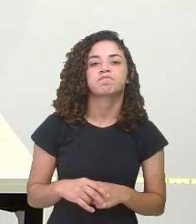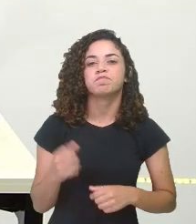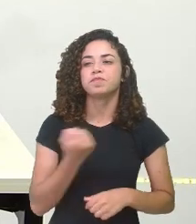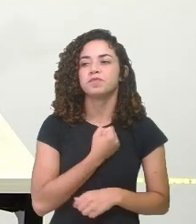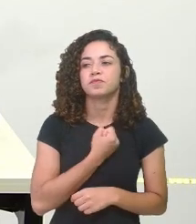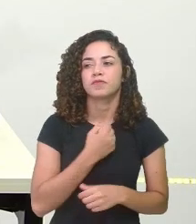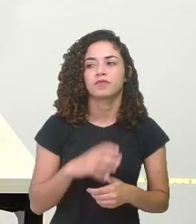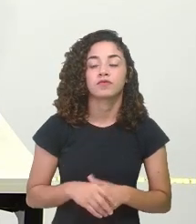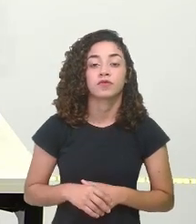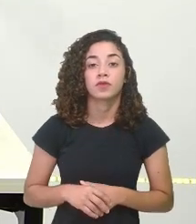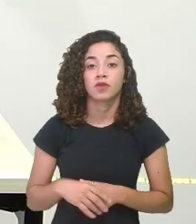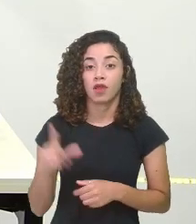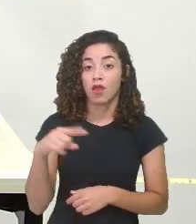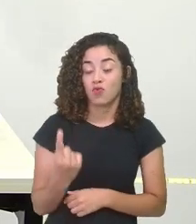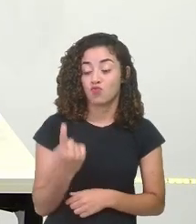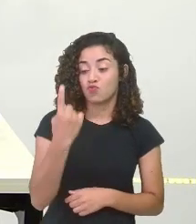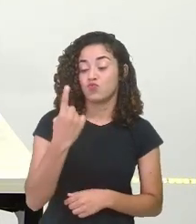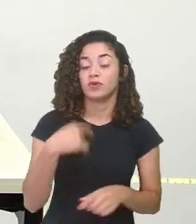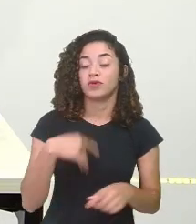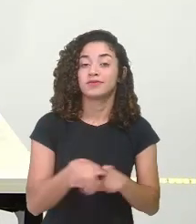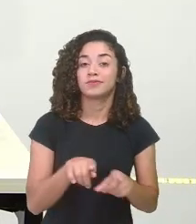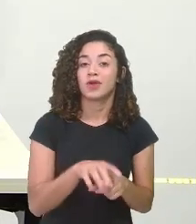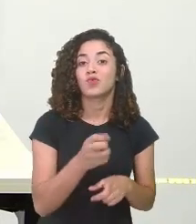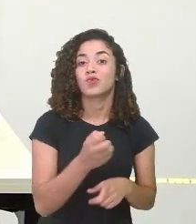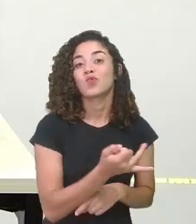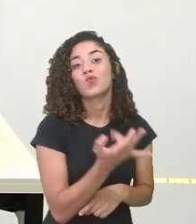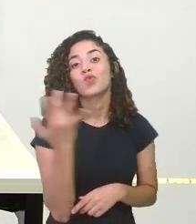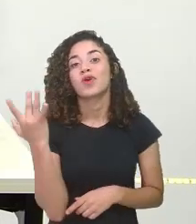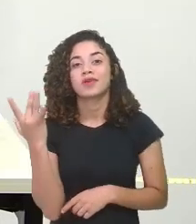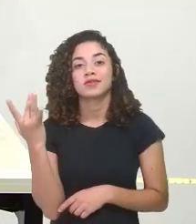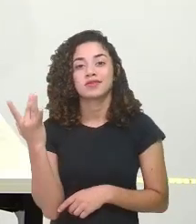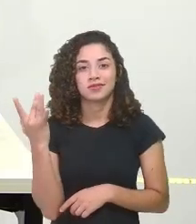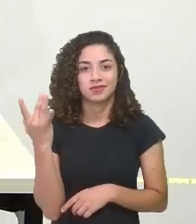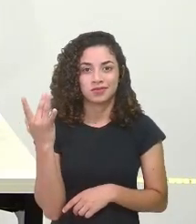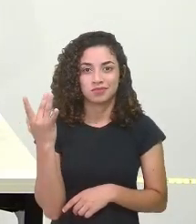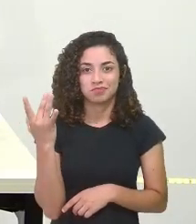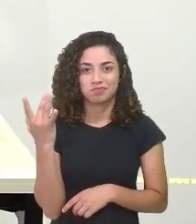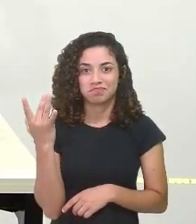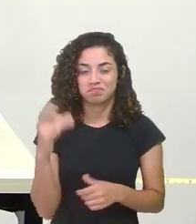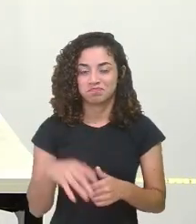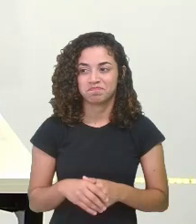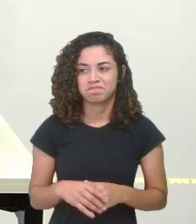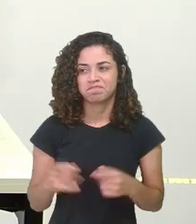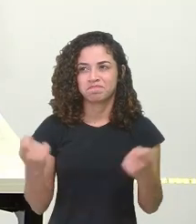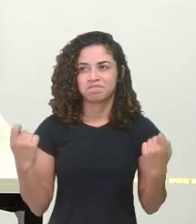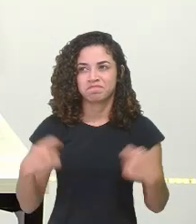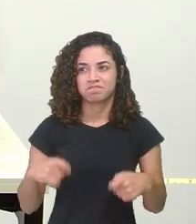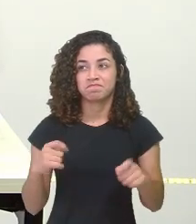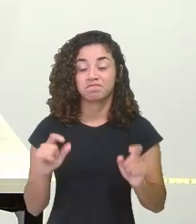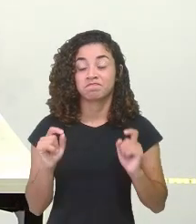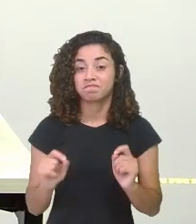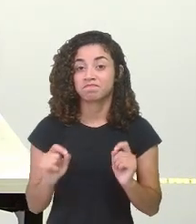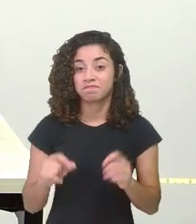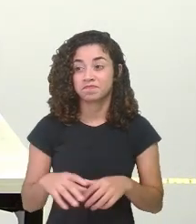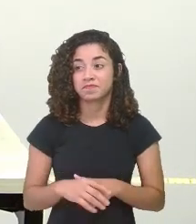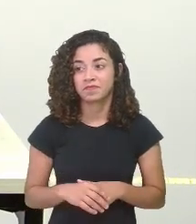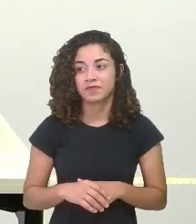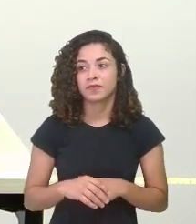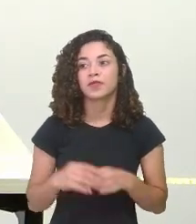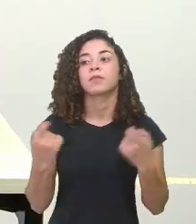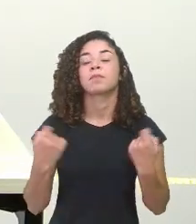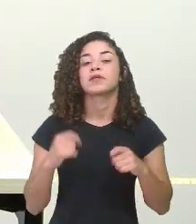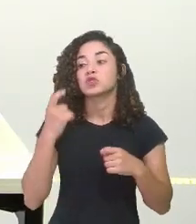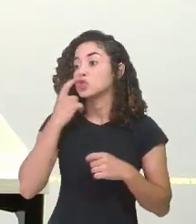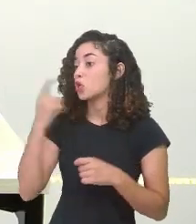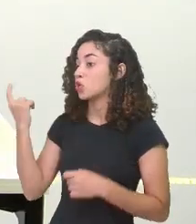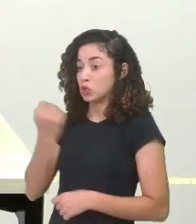o número 1, tá? E a quantidade que representa o número 1. Eu vou precisar de quê? Dos